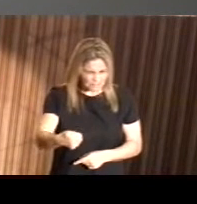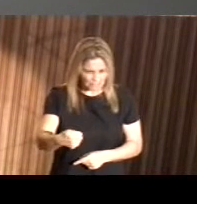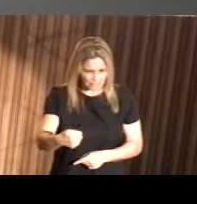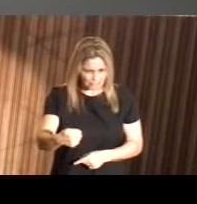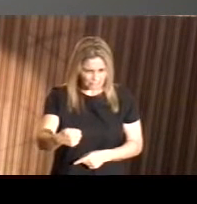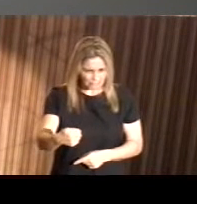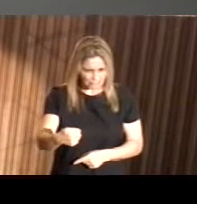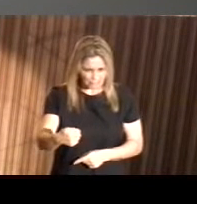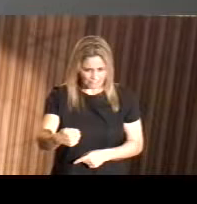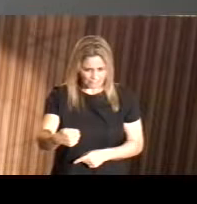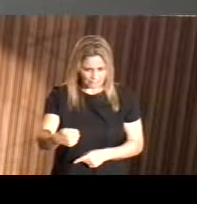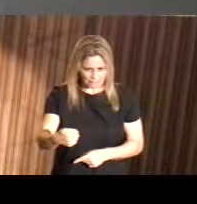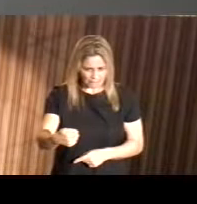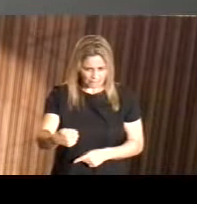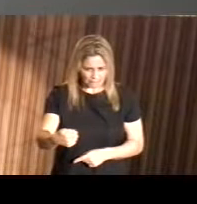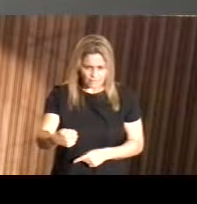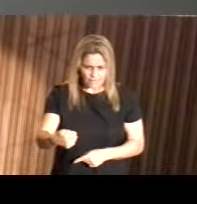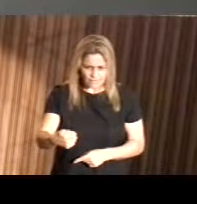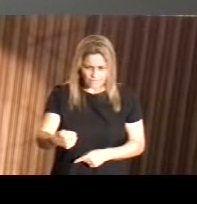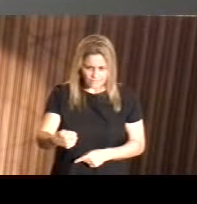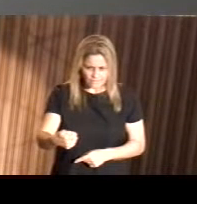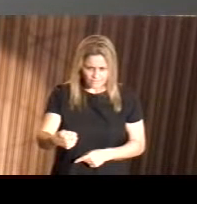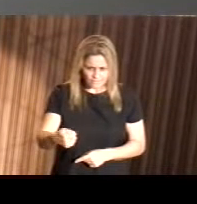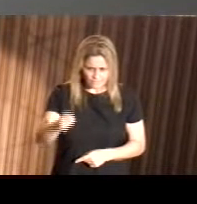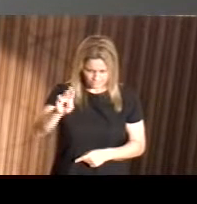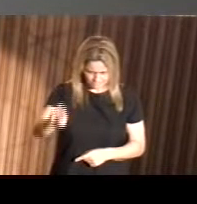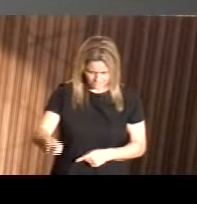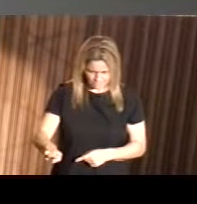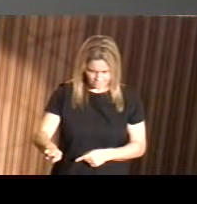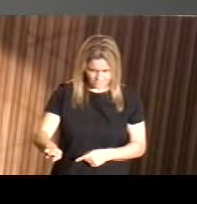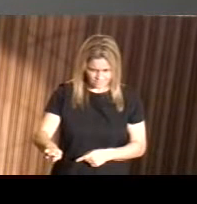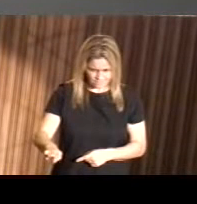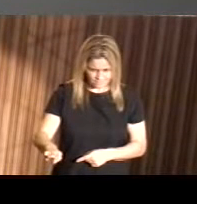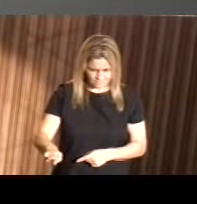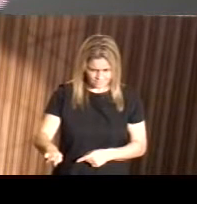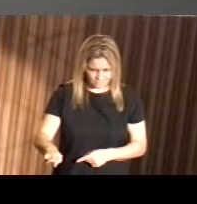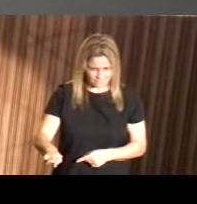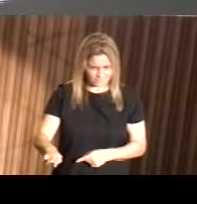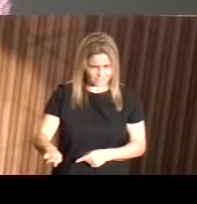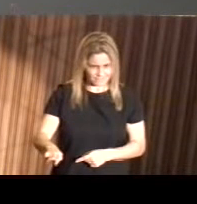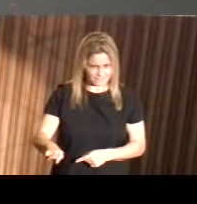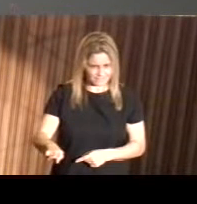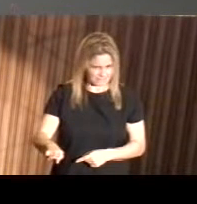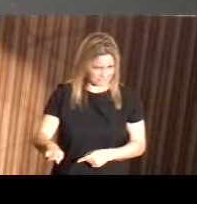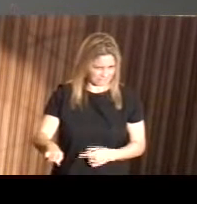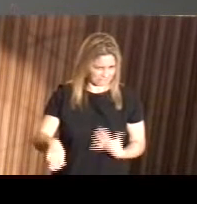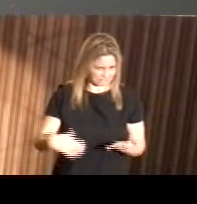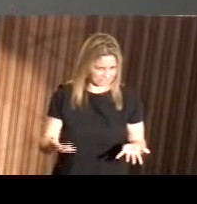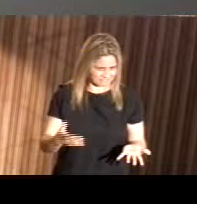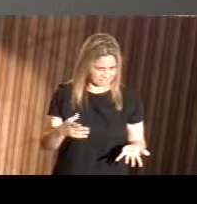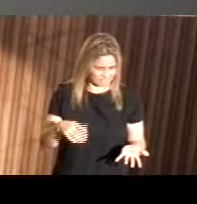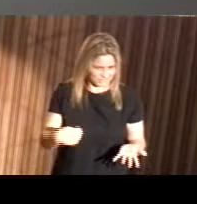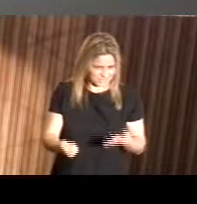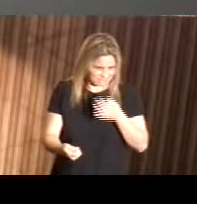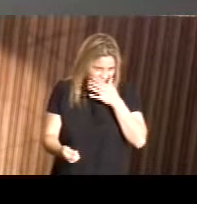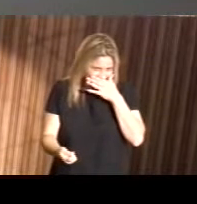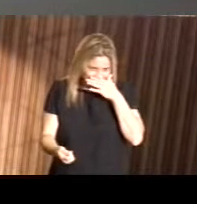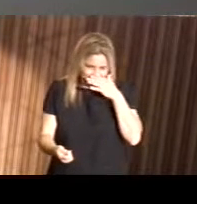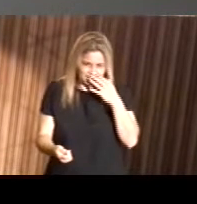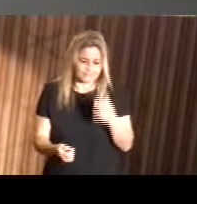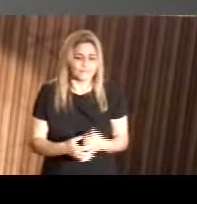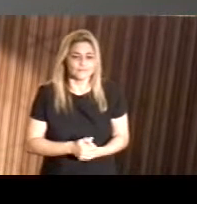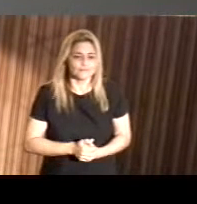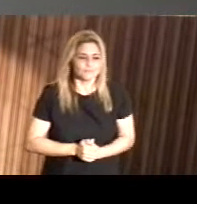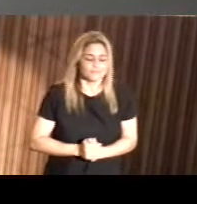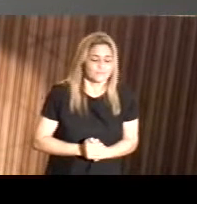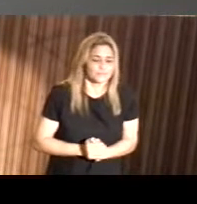desse homem. E assim, olhando a mesma história nas perspectivas de cada um desses personagens, eu